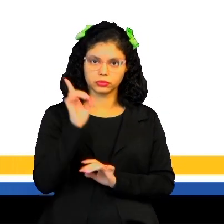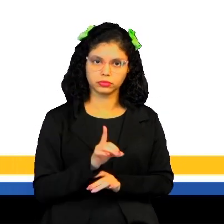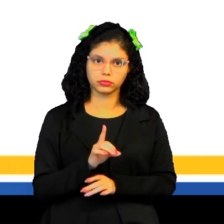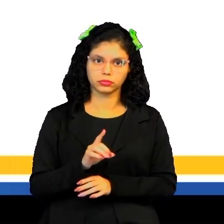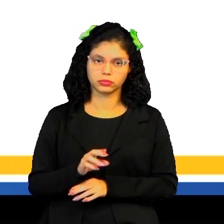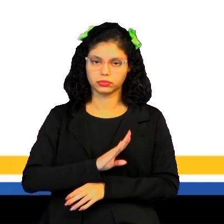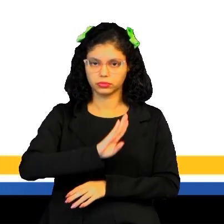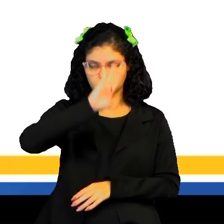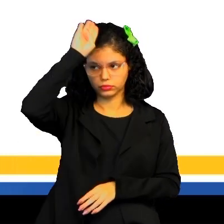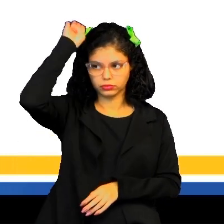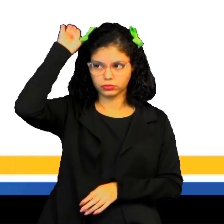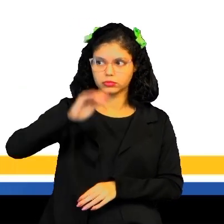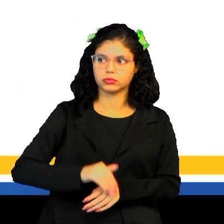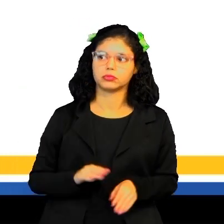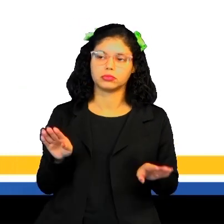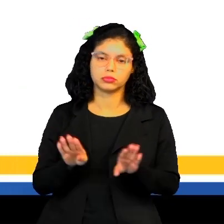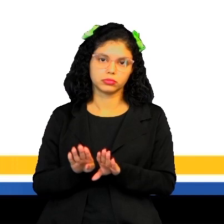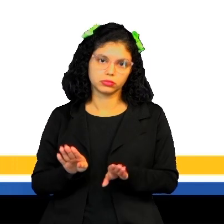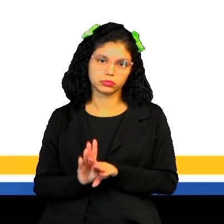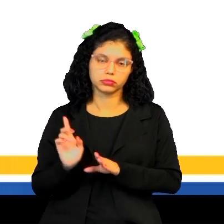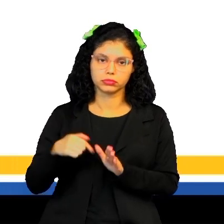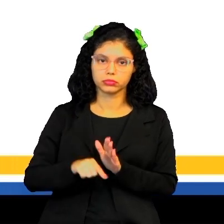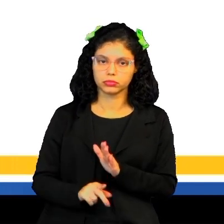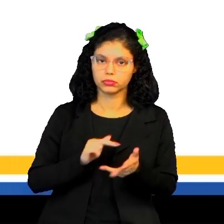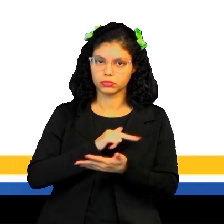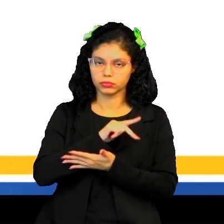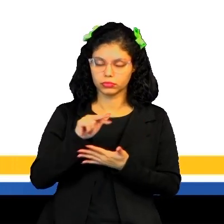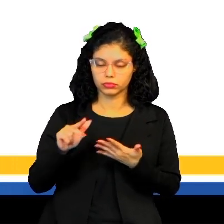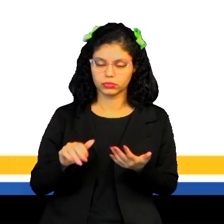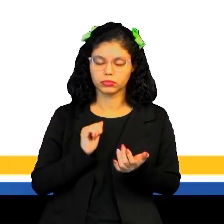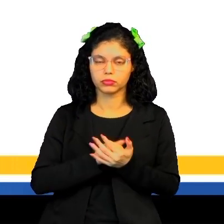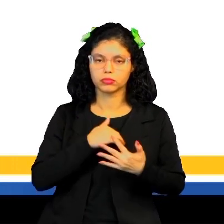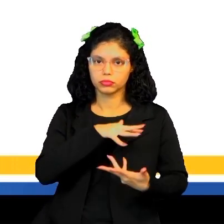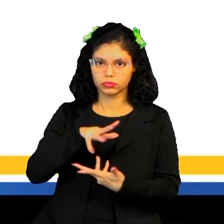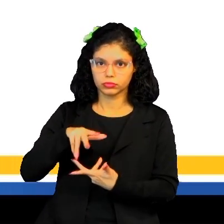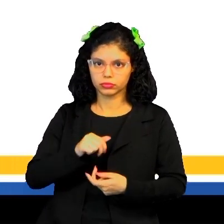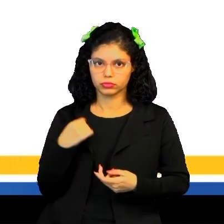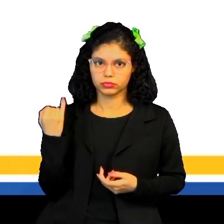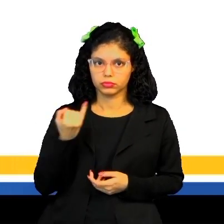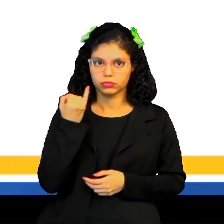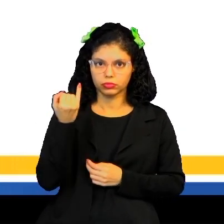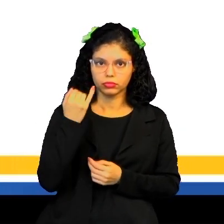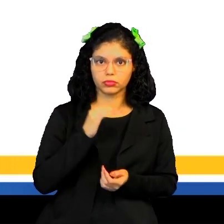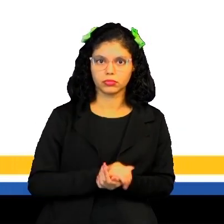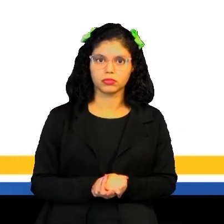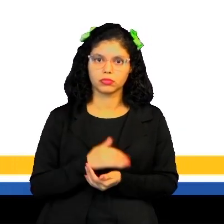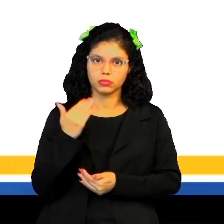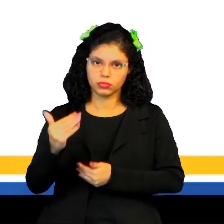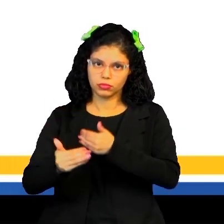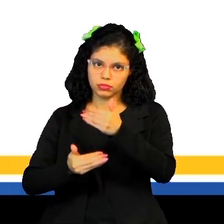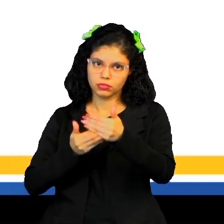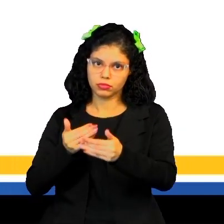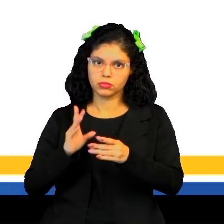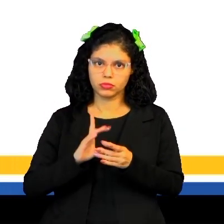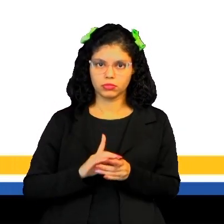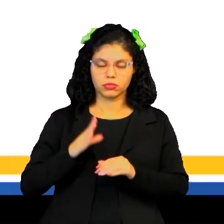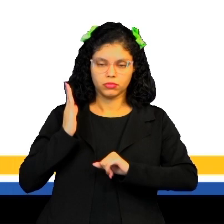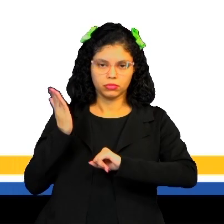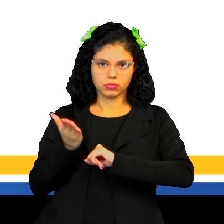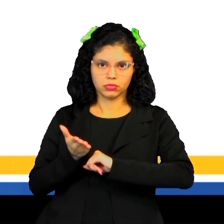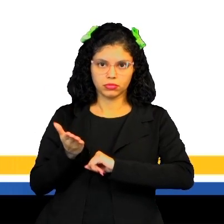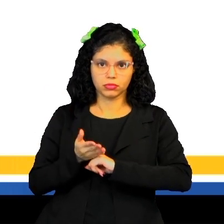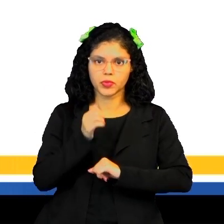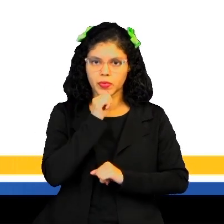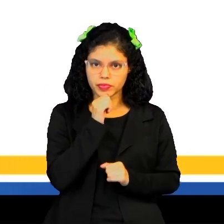direito romano, né, que também se difundiu pelo mundo ocidental e foi uma importante base para o desenvolvimento do direito moderno, né, em